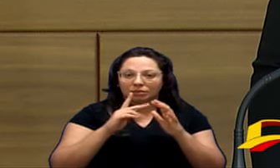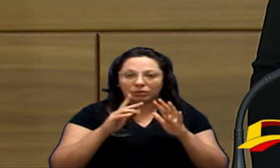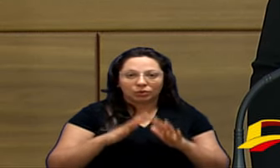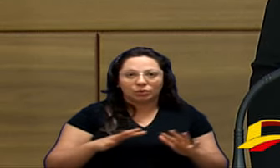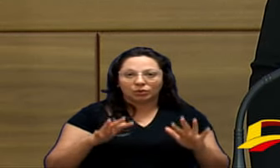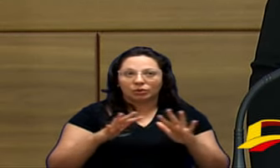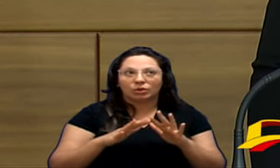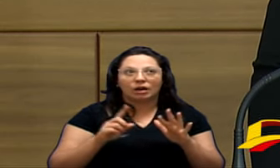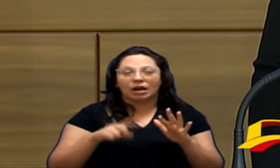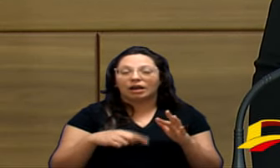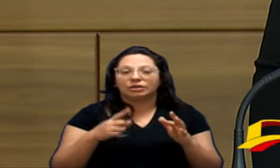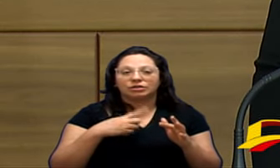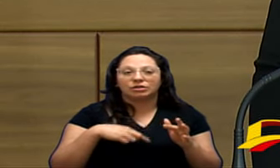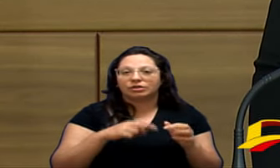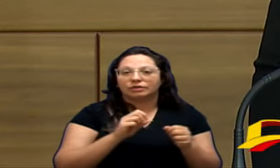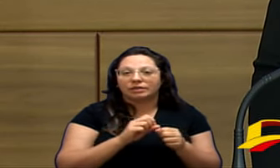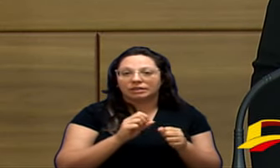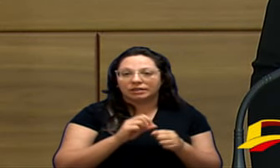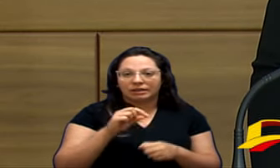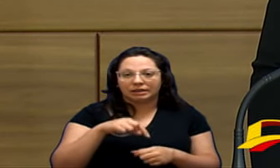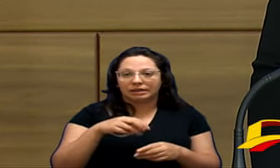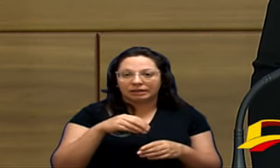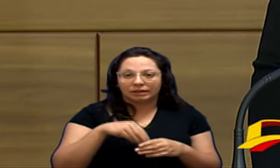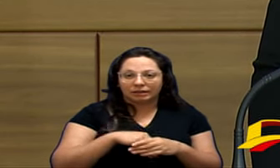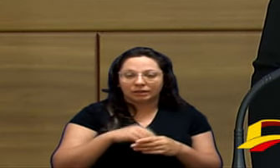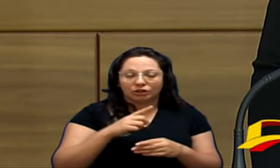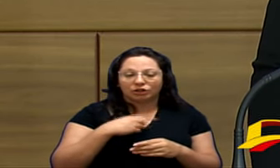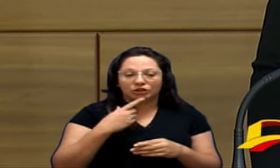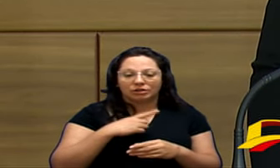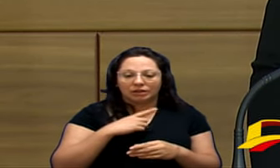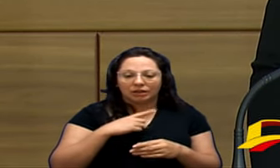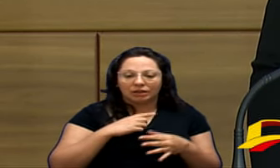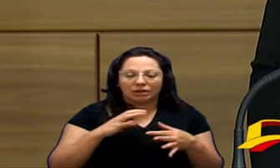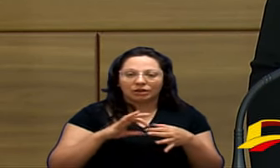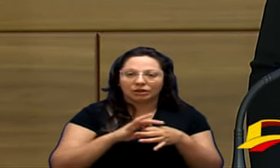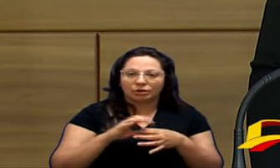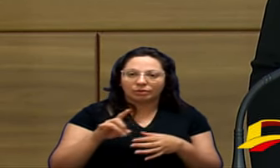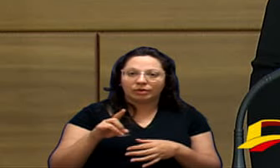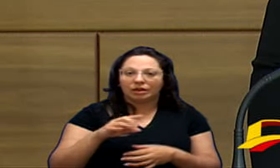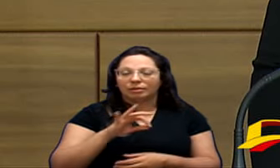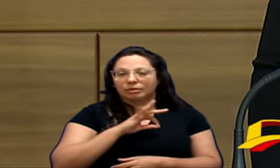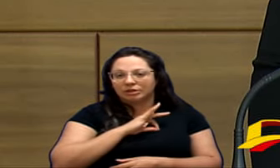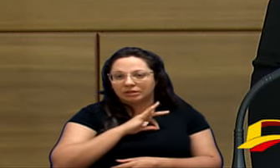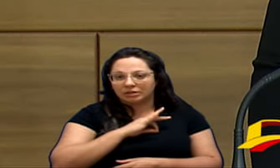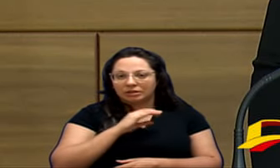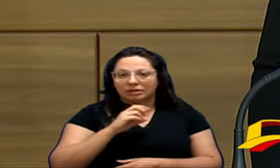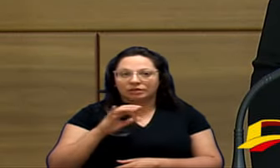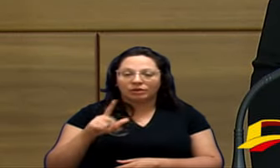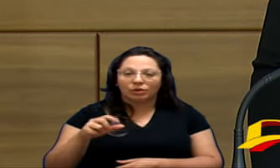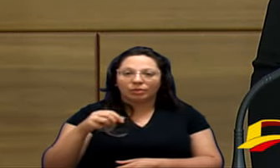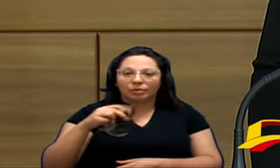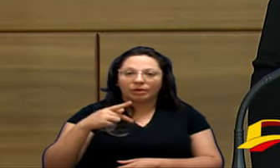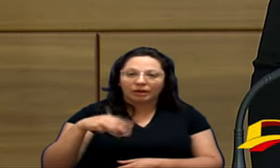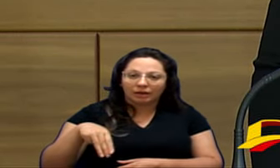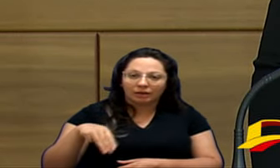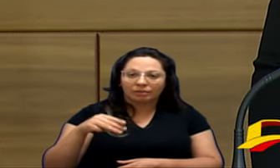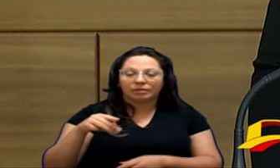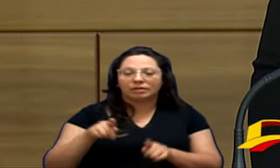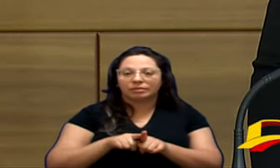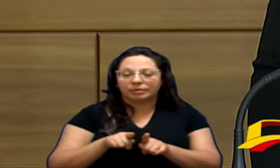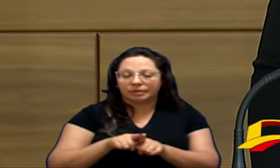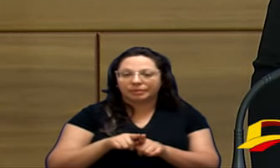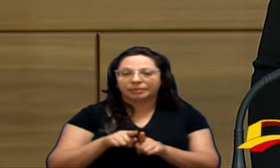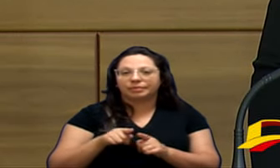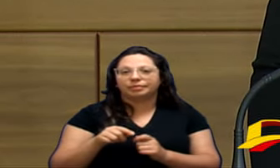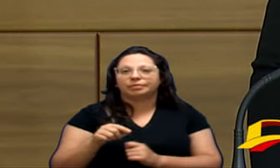segurança é o que a gente vem fazendo dentro do município né temos convênio com a polícia civil convênio com a polícia militar inclusive por meio da própria operação